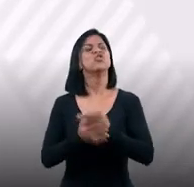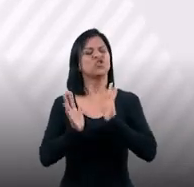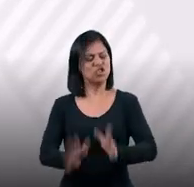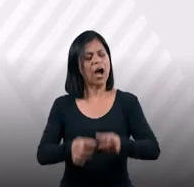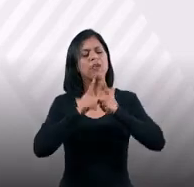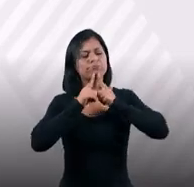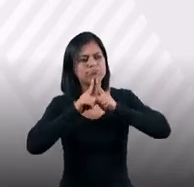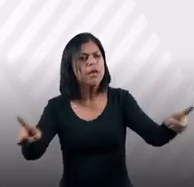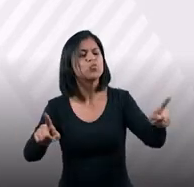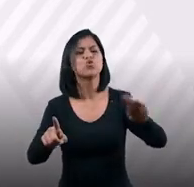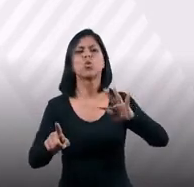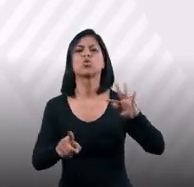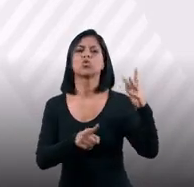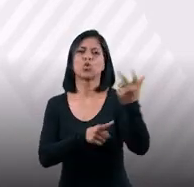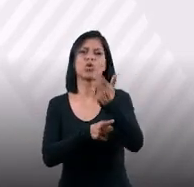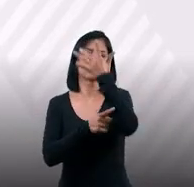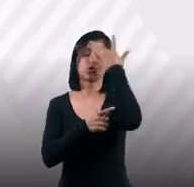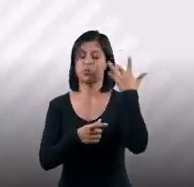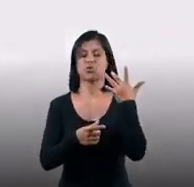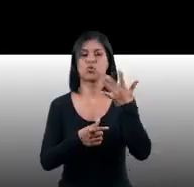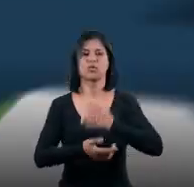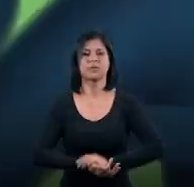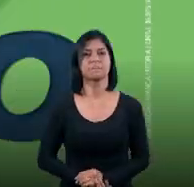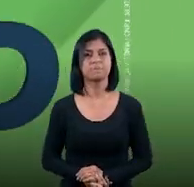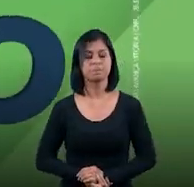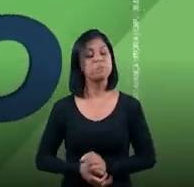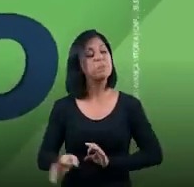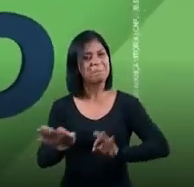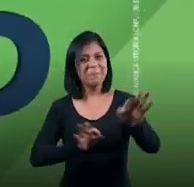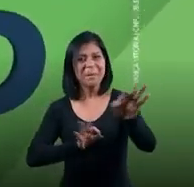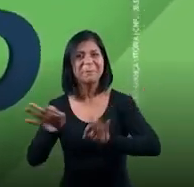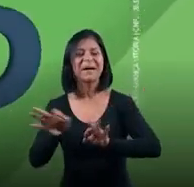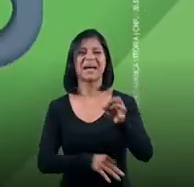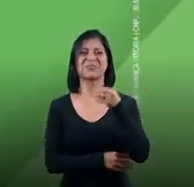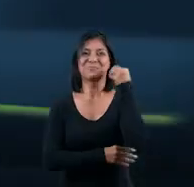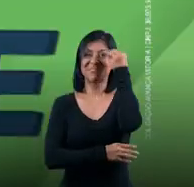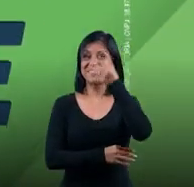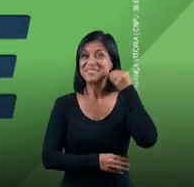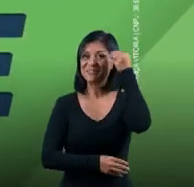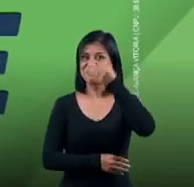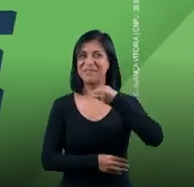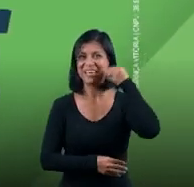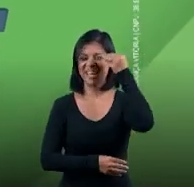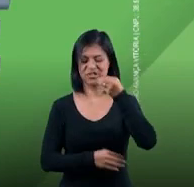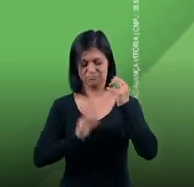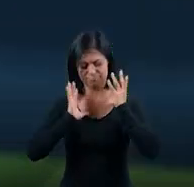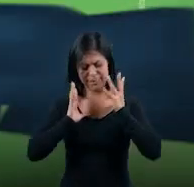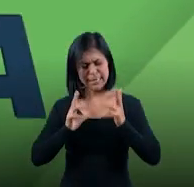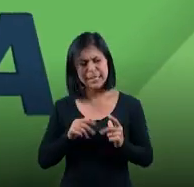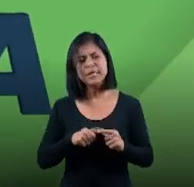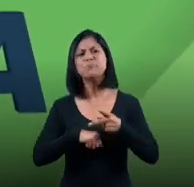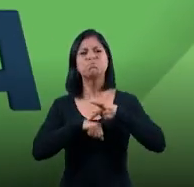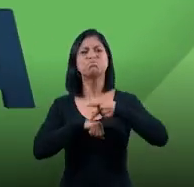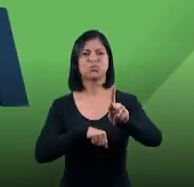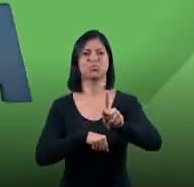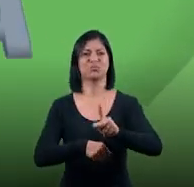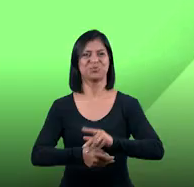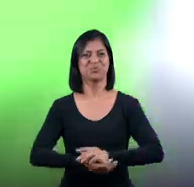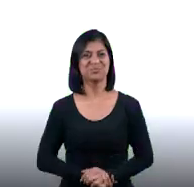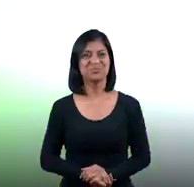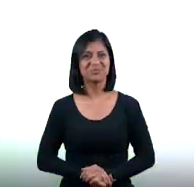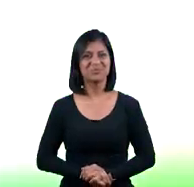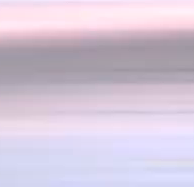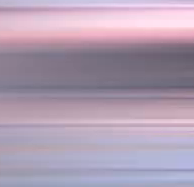escândalos. Denunciou e impediu muitos malfeitos. Preparado. Experiente. Ficha limpa.